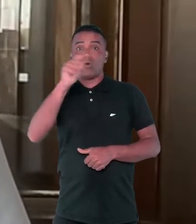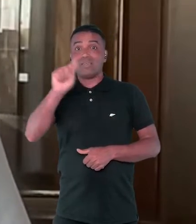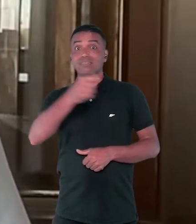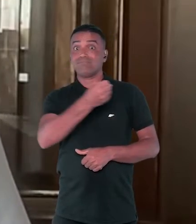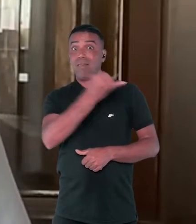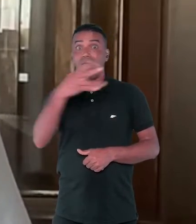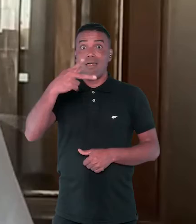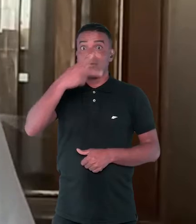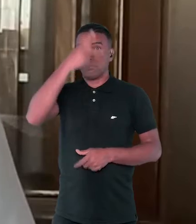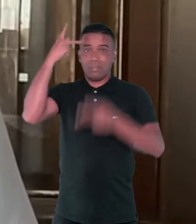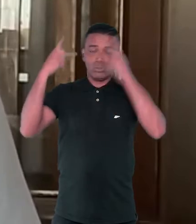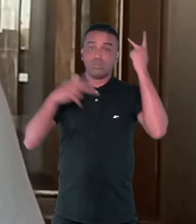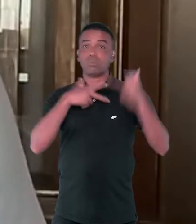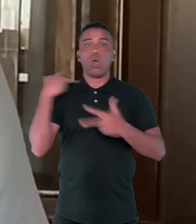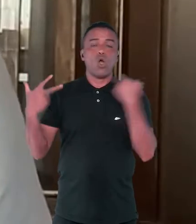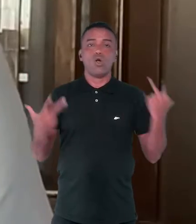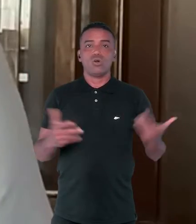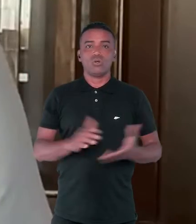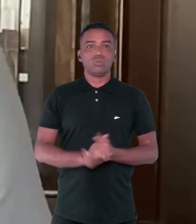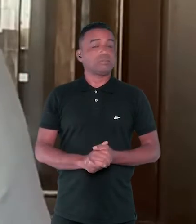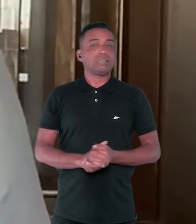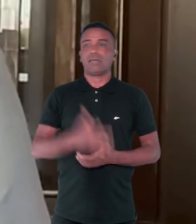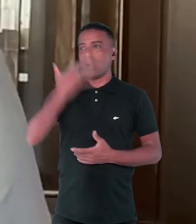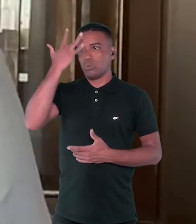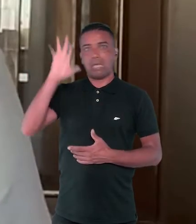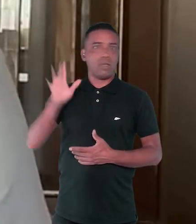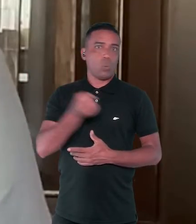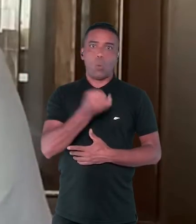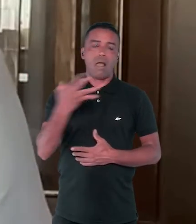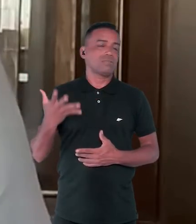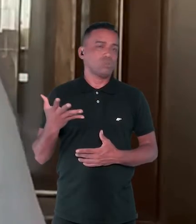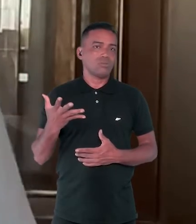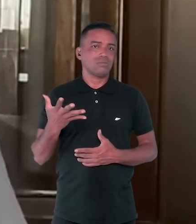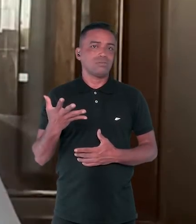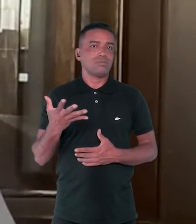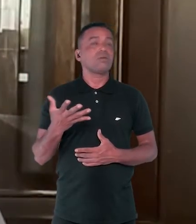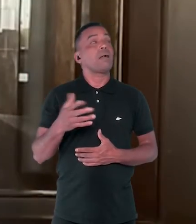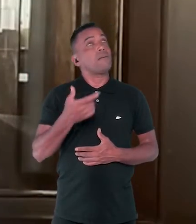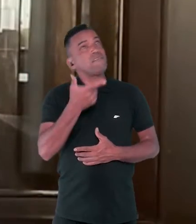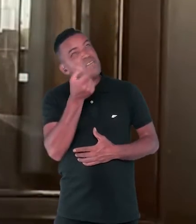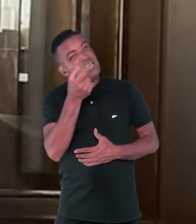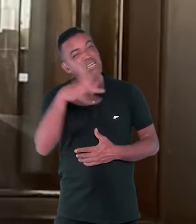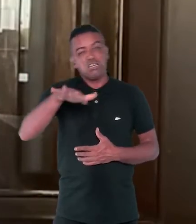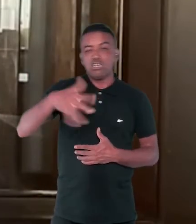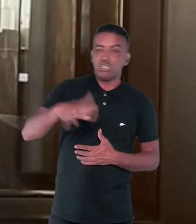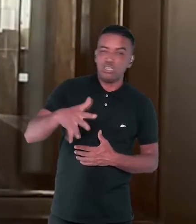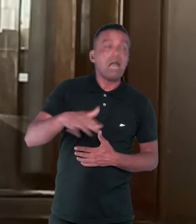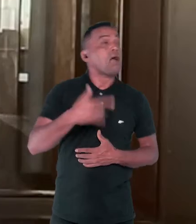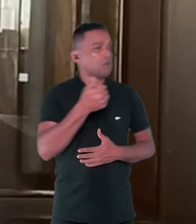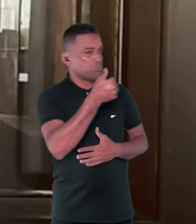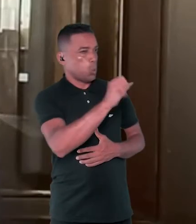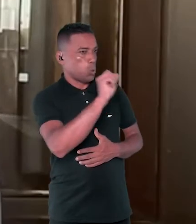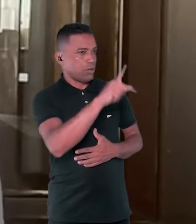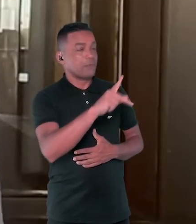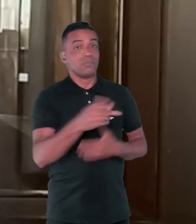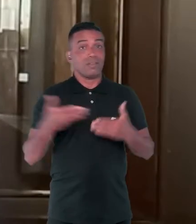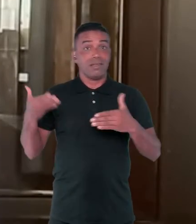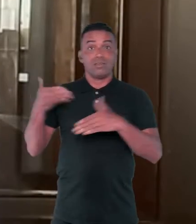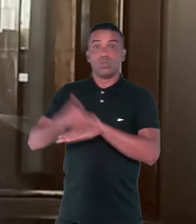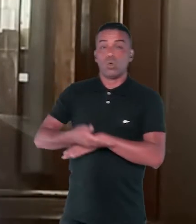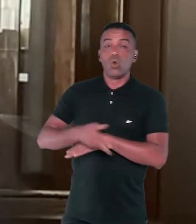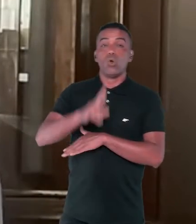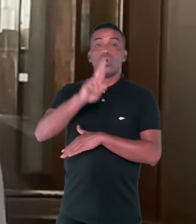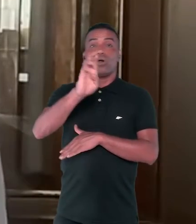muitos mortos. Quantos? Ainda ninguém sabe, senhor Felipe, mas passa de 20. Tá. Daí a pouco ele entrou na